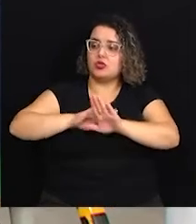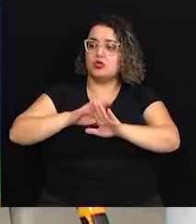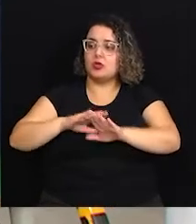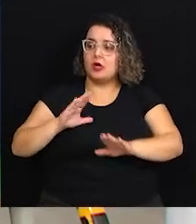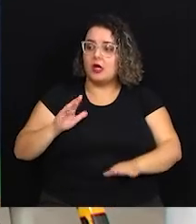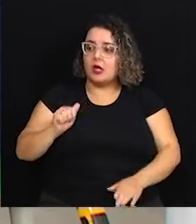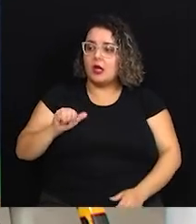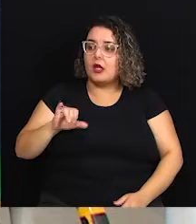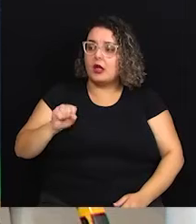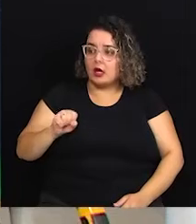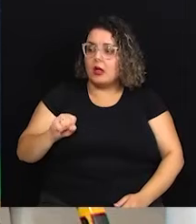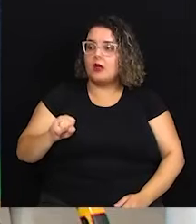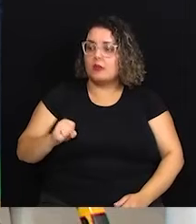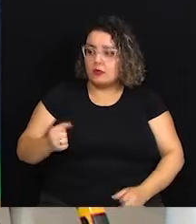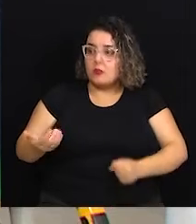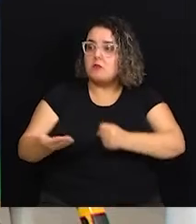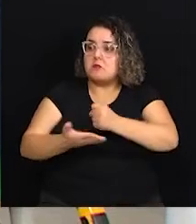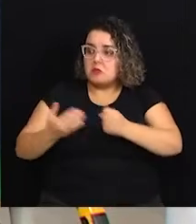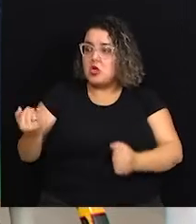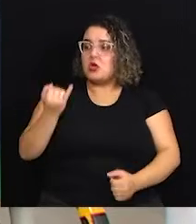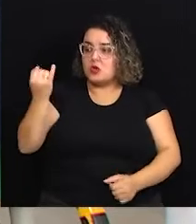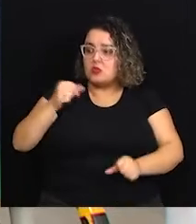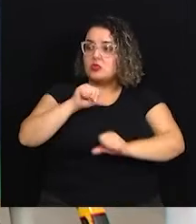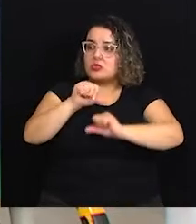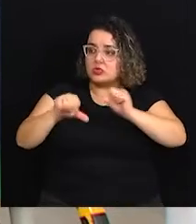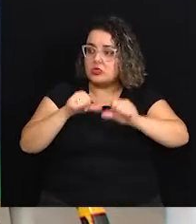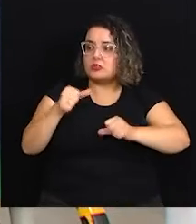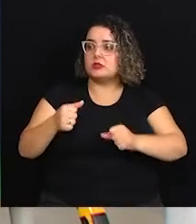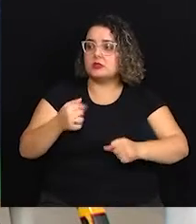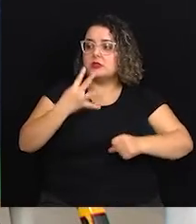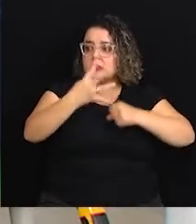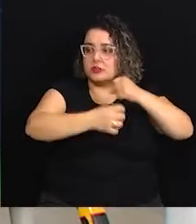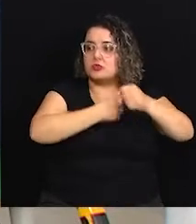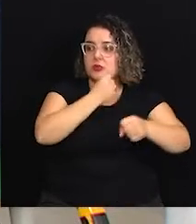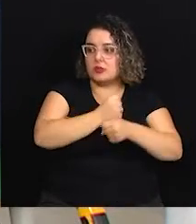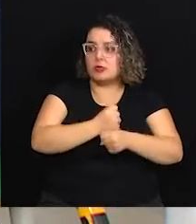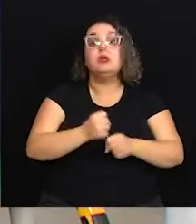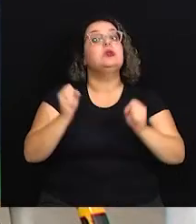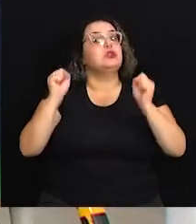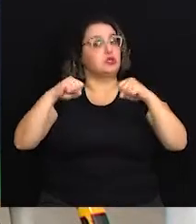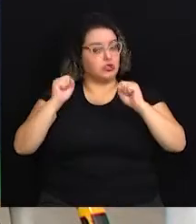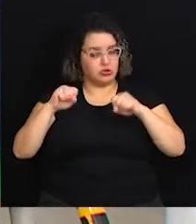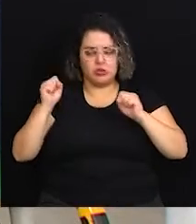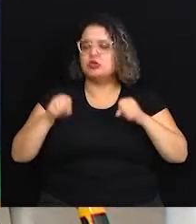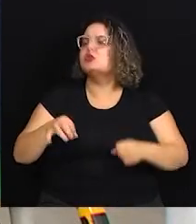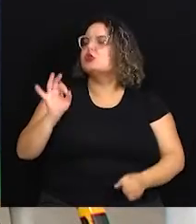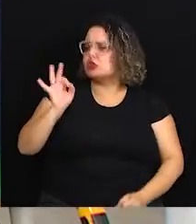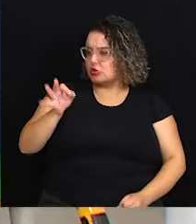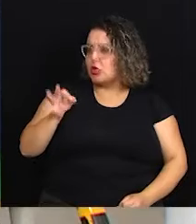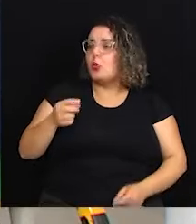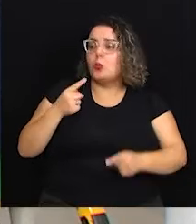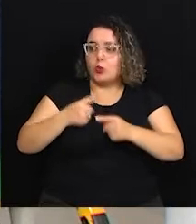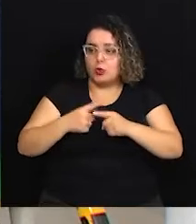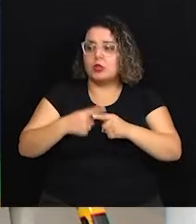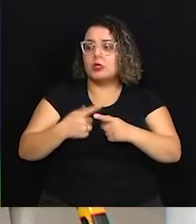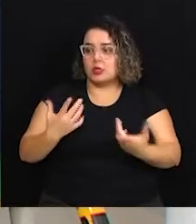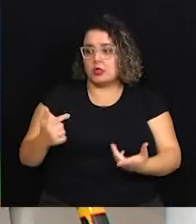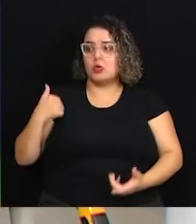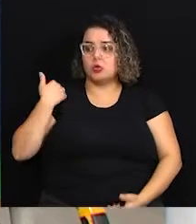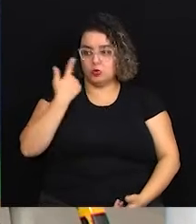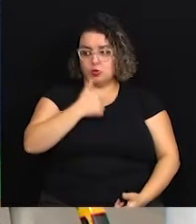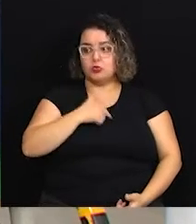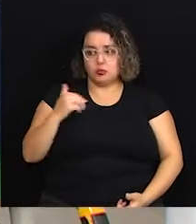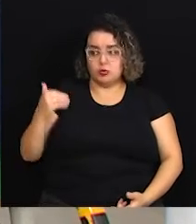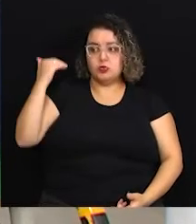CAIS foram fundamentais para essas mudanças nesses últimos 4 anos? Sim, com certeza, porque nós,